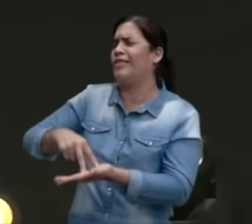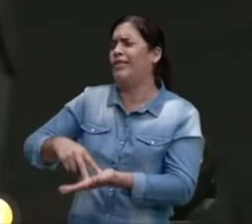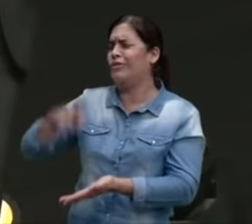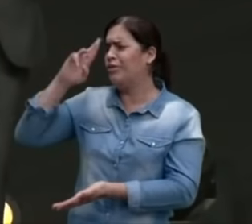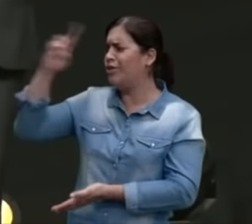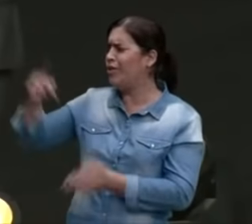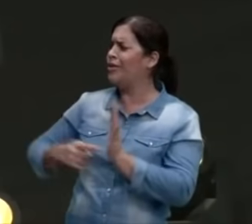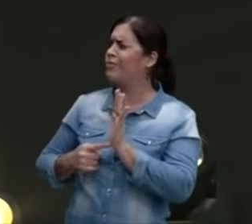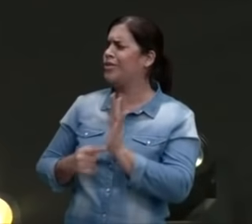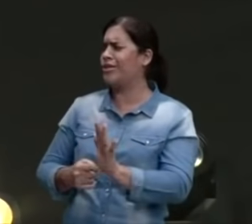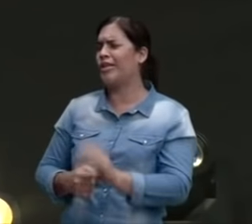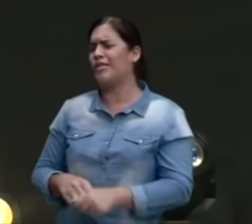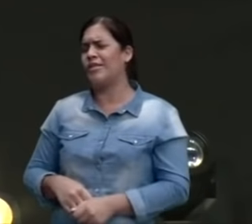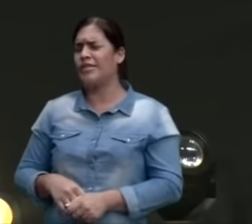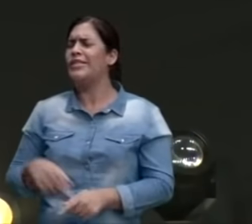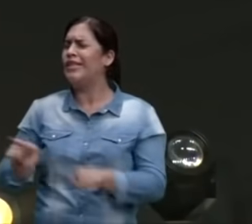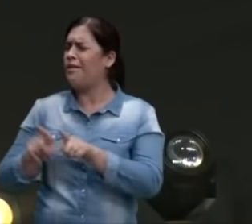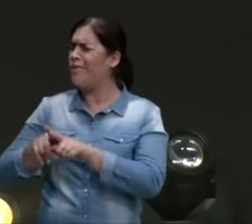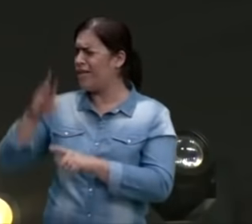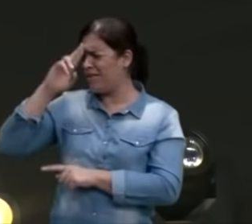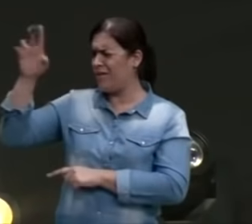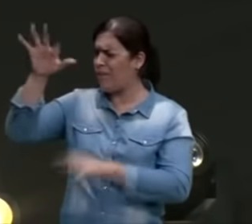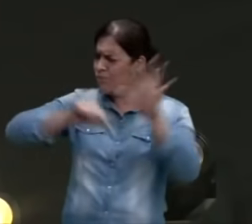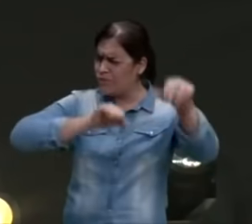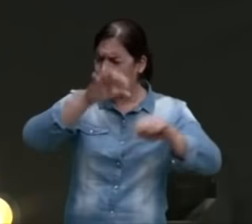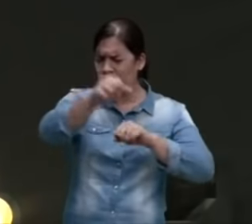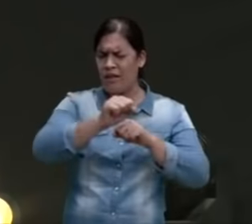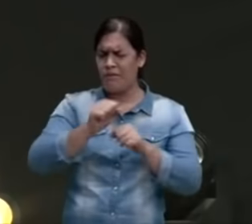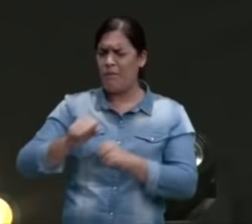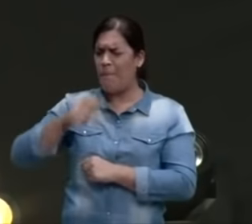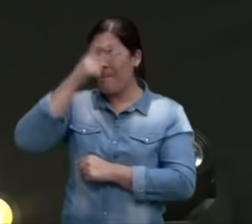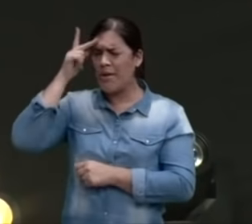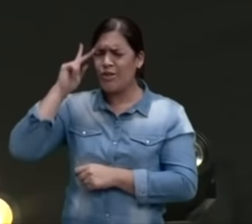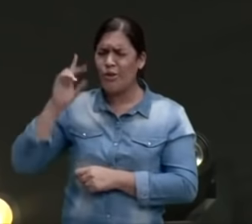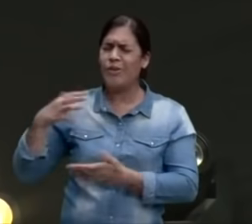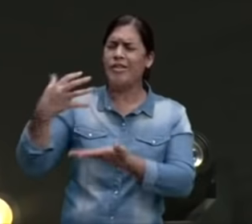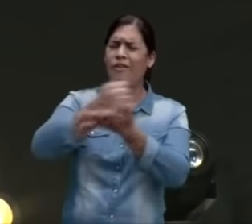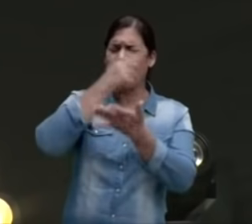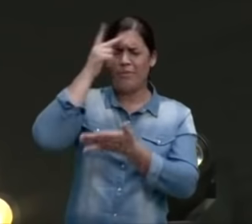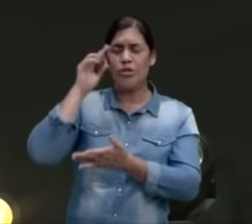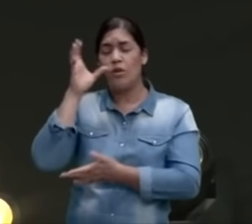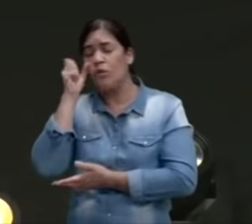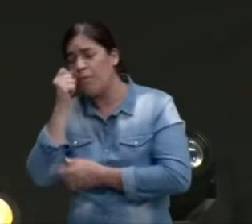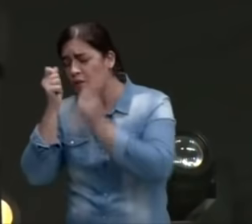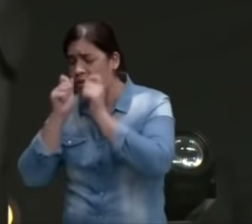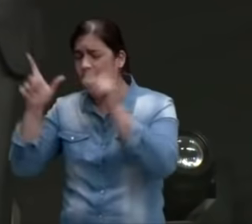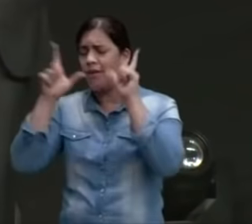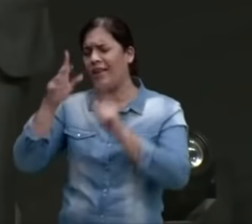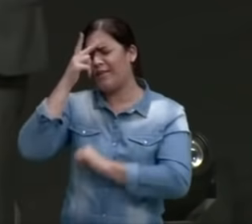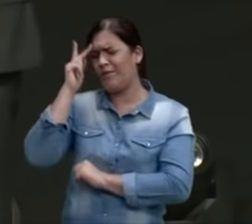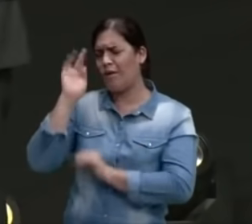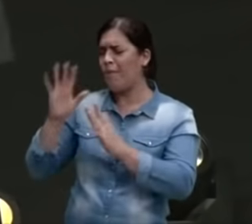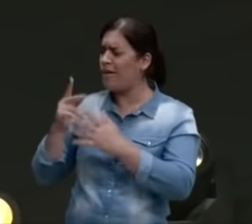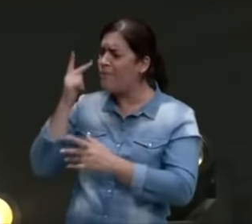trazido pessoas que antes estavam frias espiritualmente, estavam dormindo, mas para a glória do Senhor, essas pessoas estão